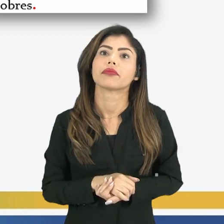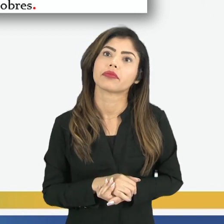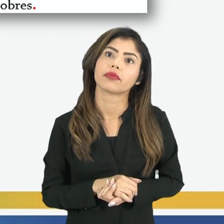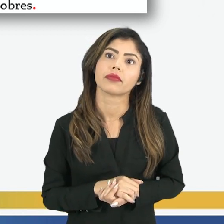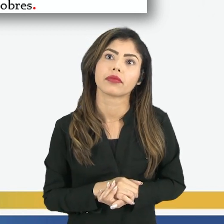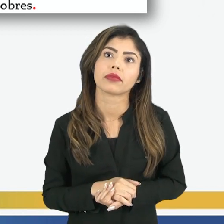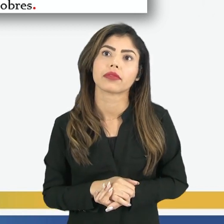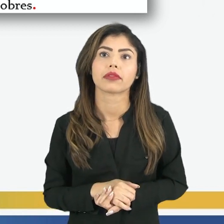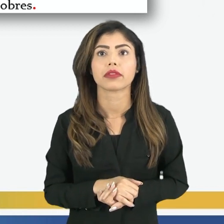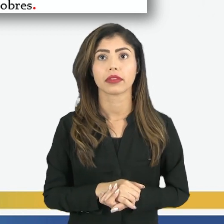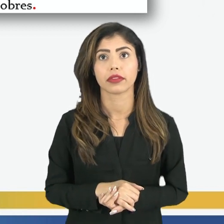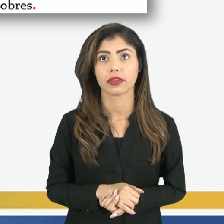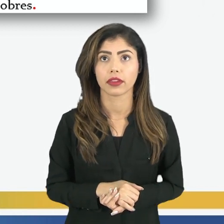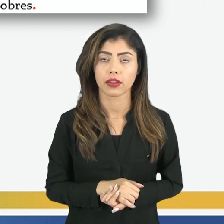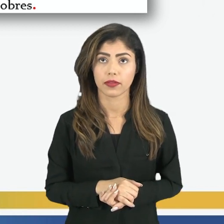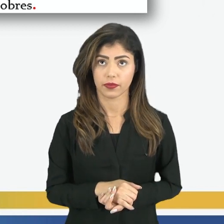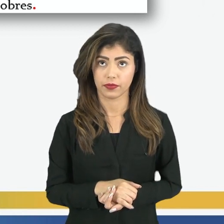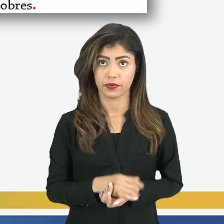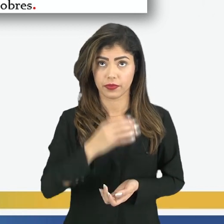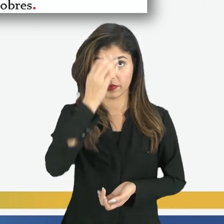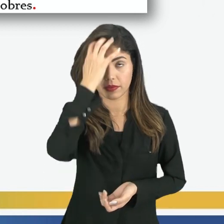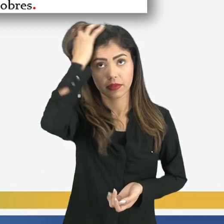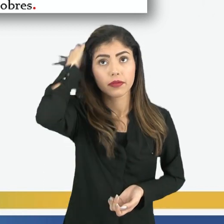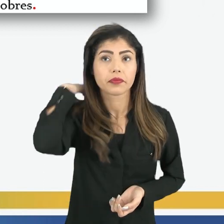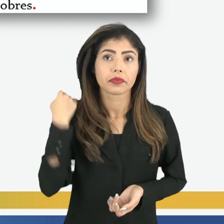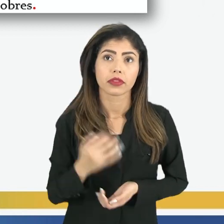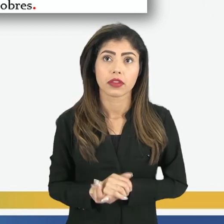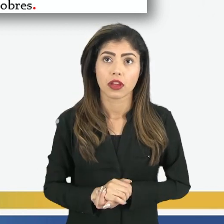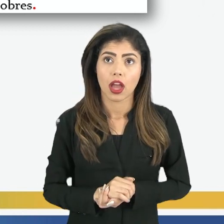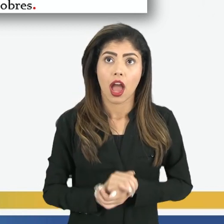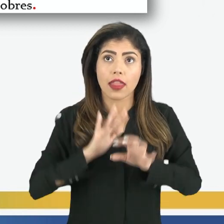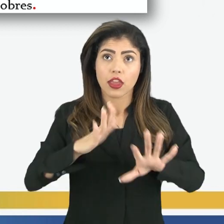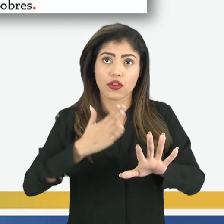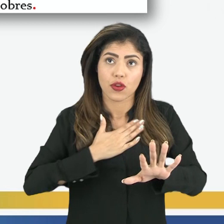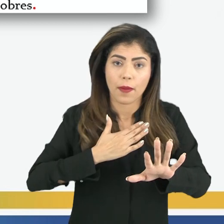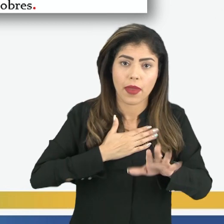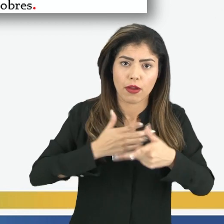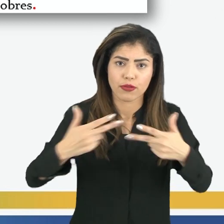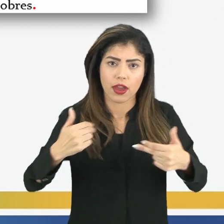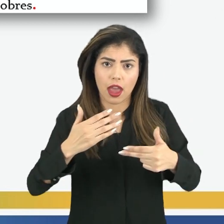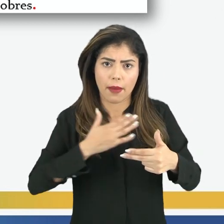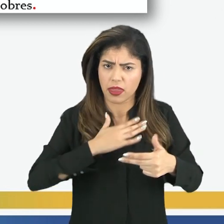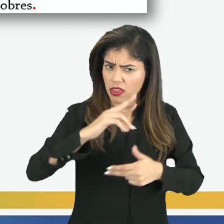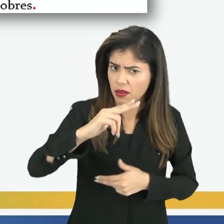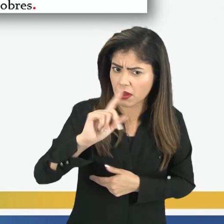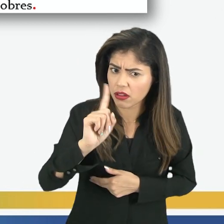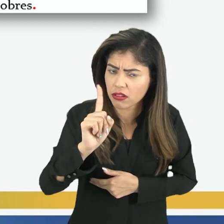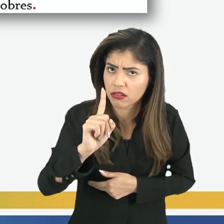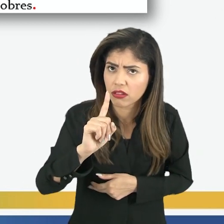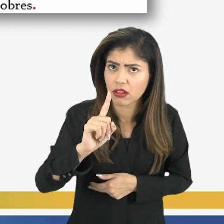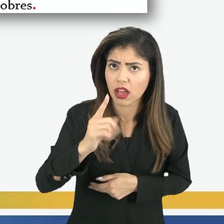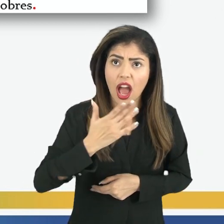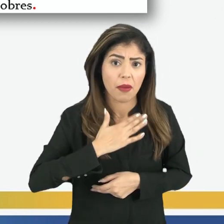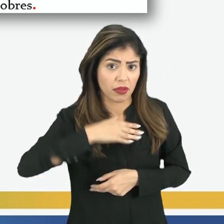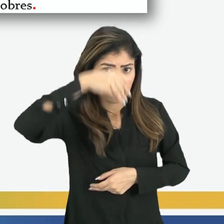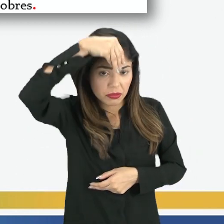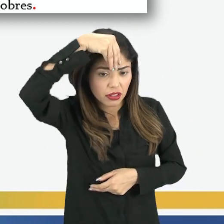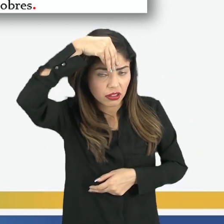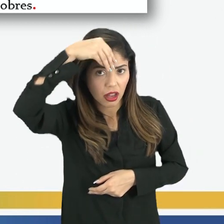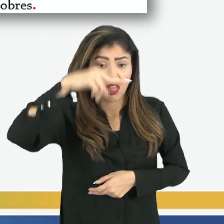o padeiro, se ele ficasse com a herança. Olha como é que o texto ficaria. Deixo os meus bens à minha irmã? Não. A meu